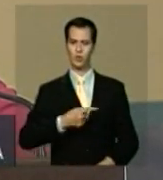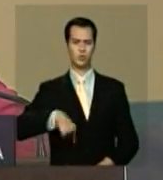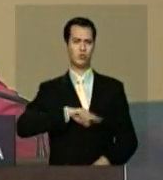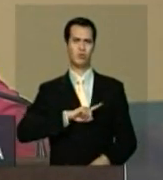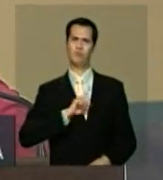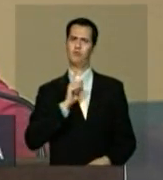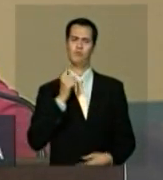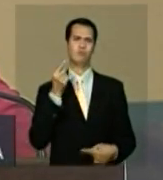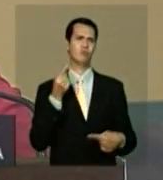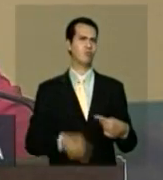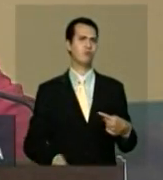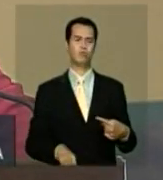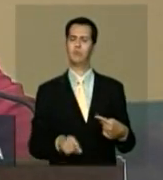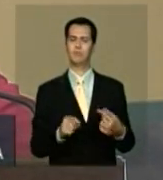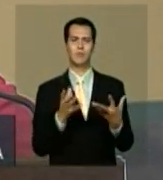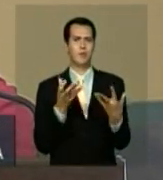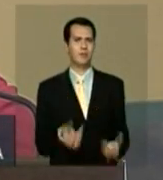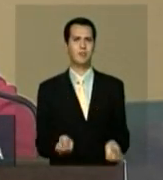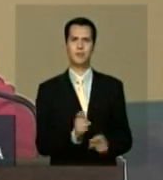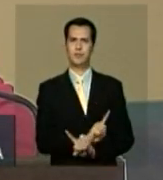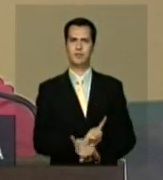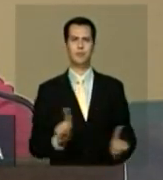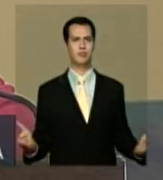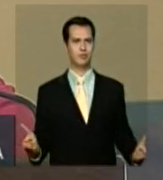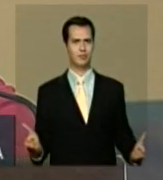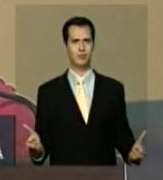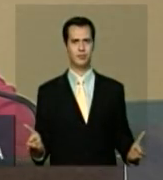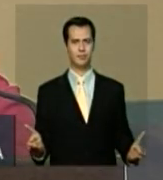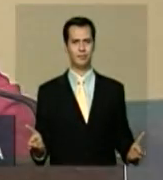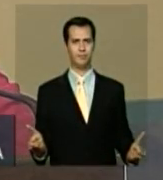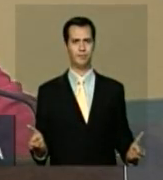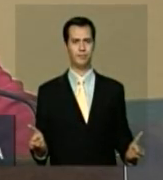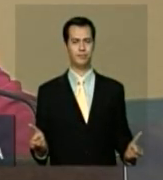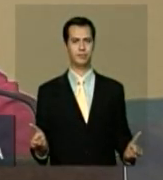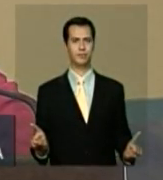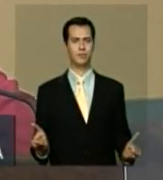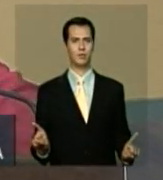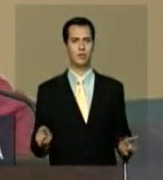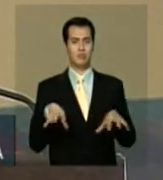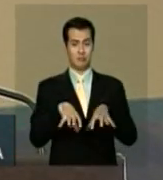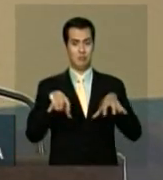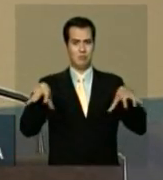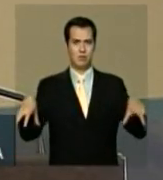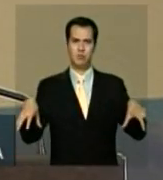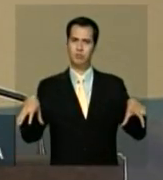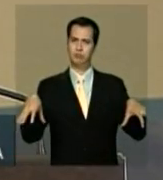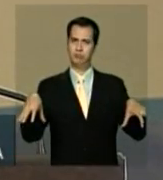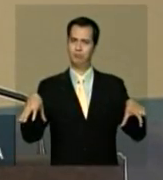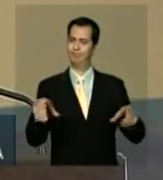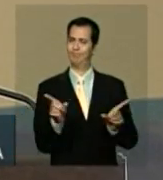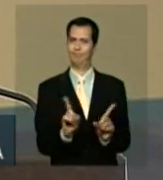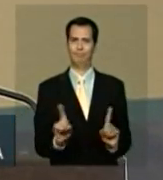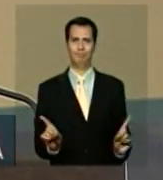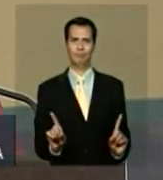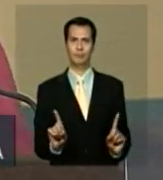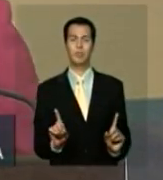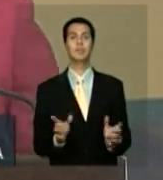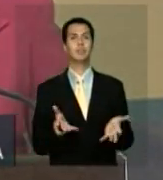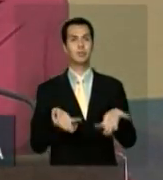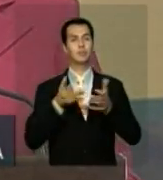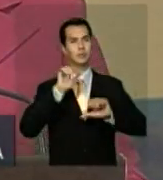nós não e jamais aceitaremos essa divisão e isso